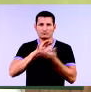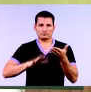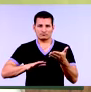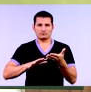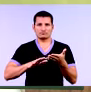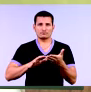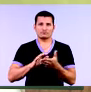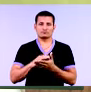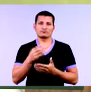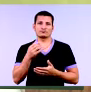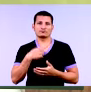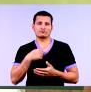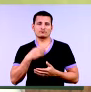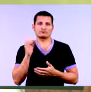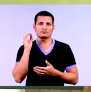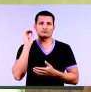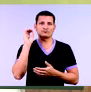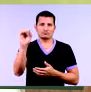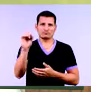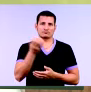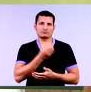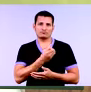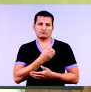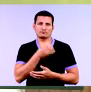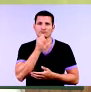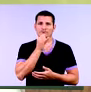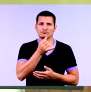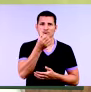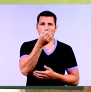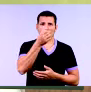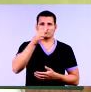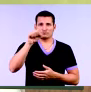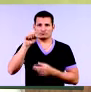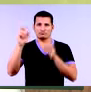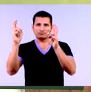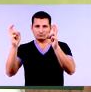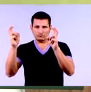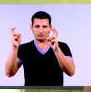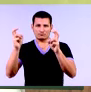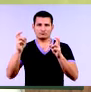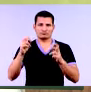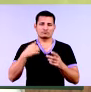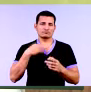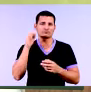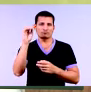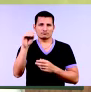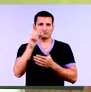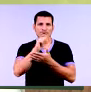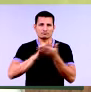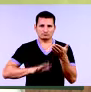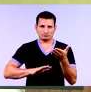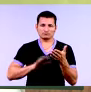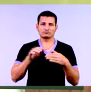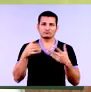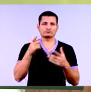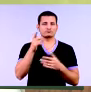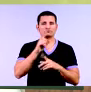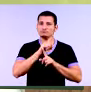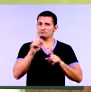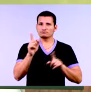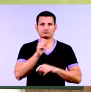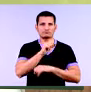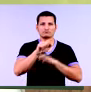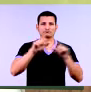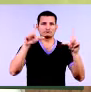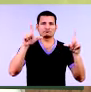Por mais que eu coloque um número, se fosse esse mesmo número 68 entre aspas, eu estaria inserindo texto, tá? Então, ele não vai executar nenhum